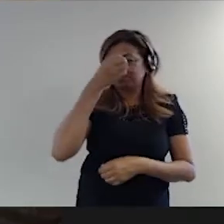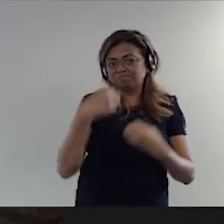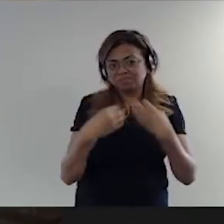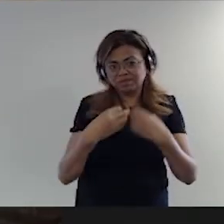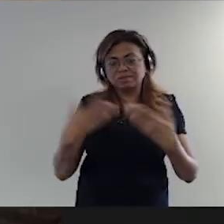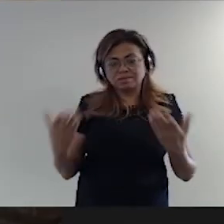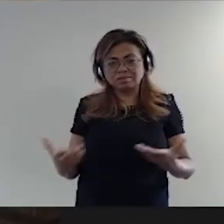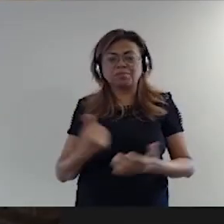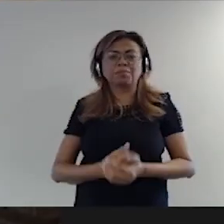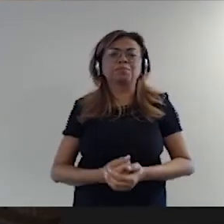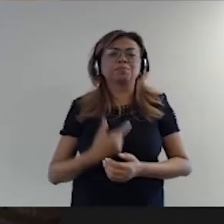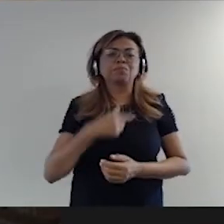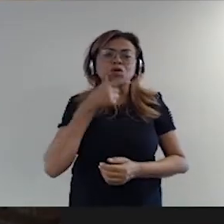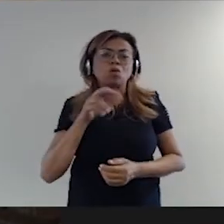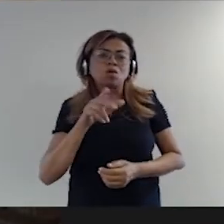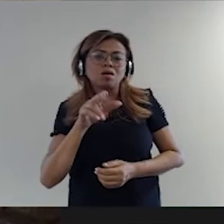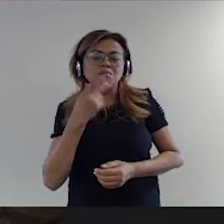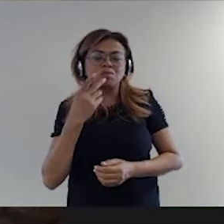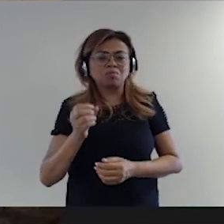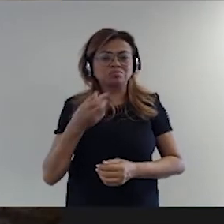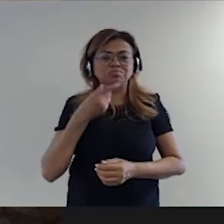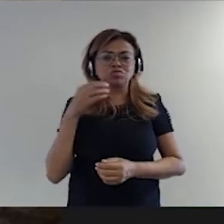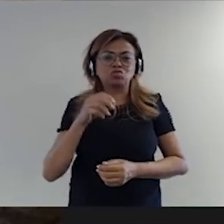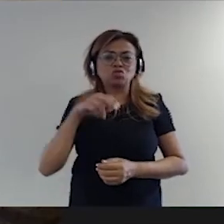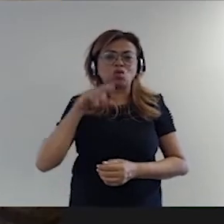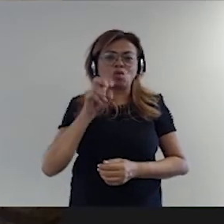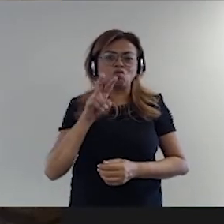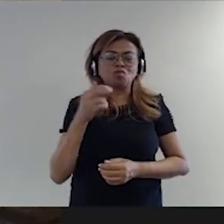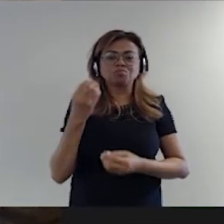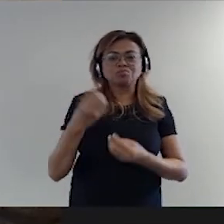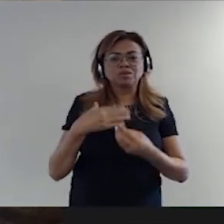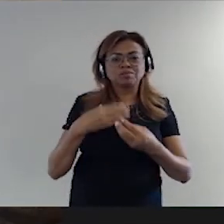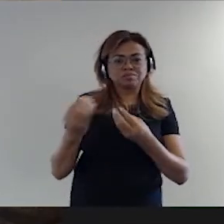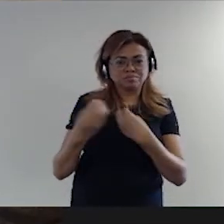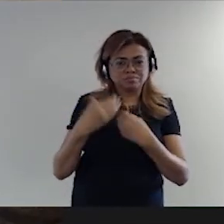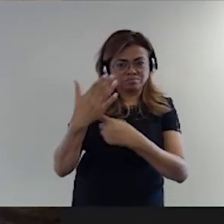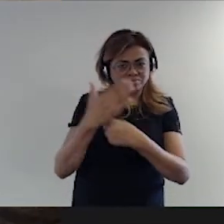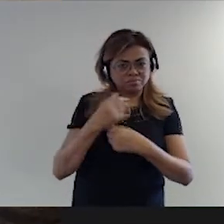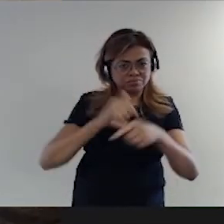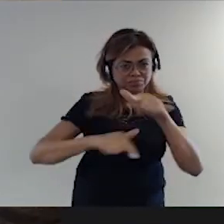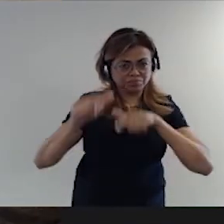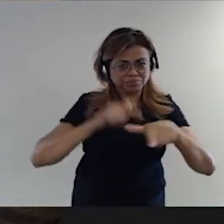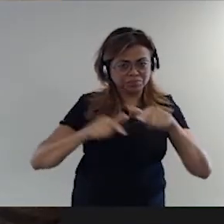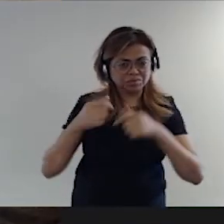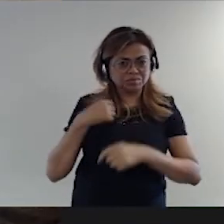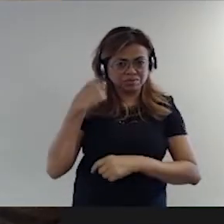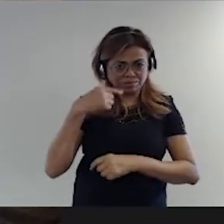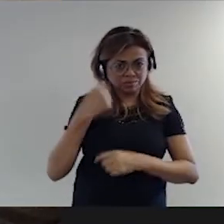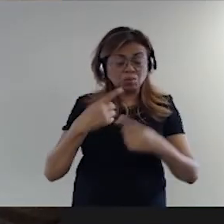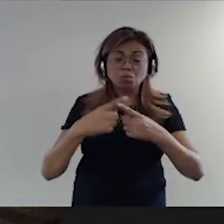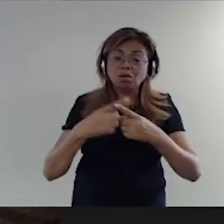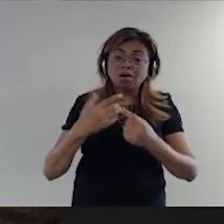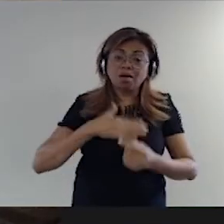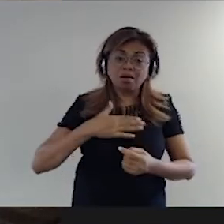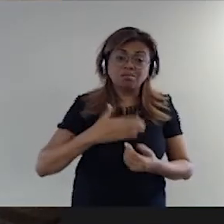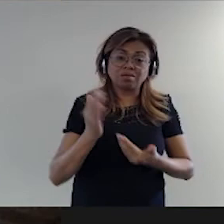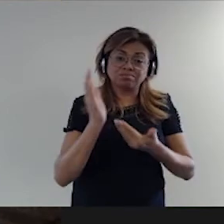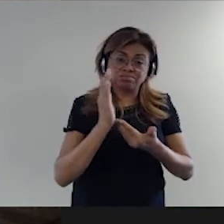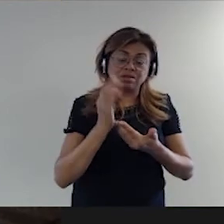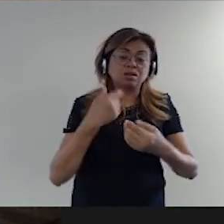condução, desse trabalho. Mas efetivamente houve uma mudança radical na